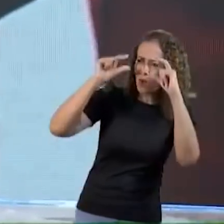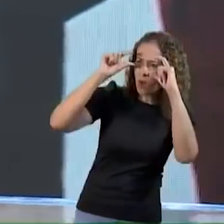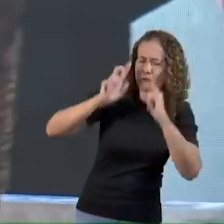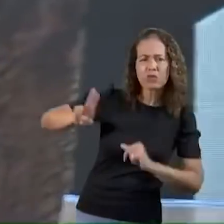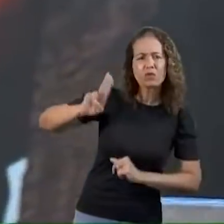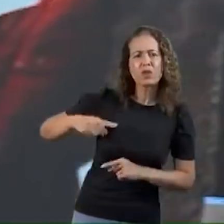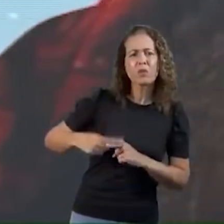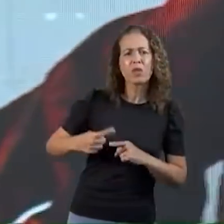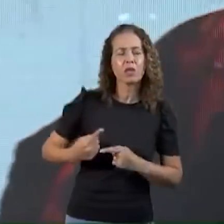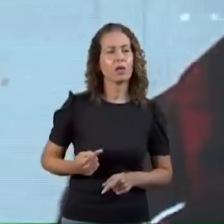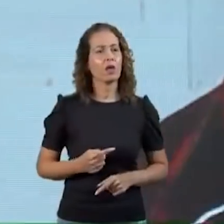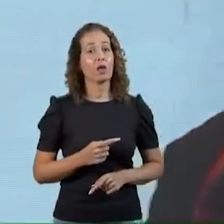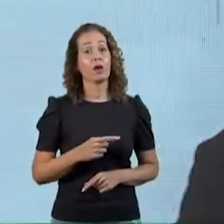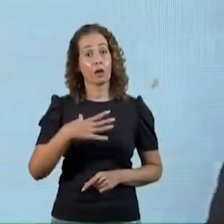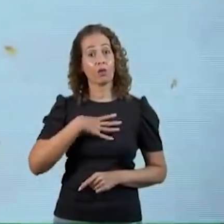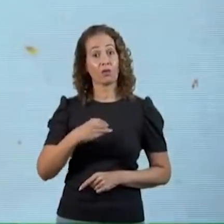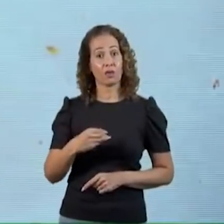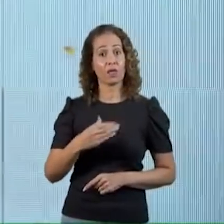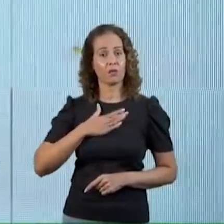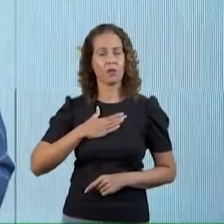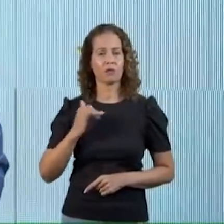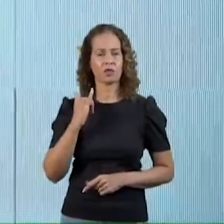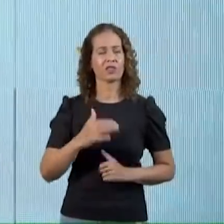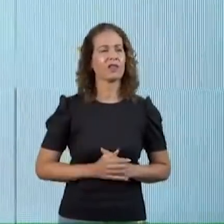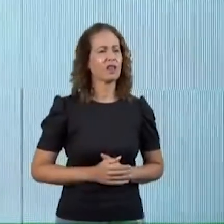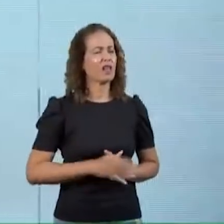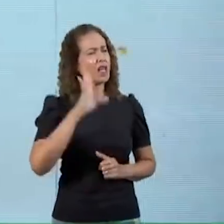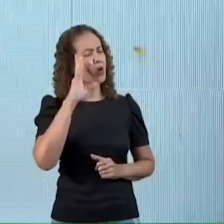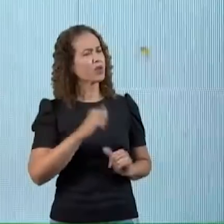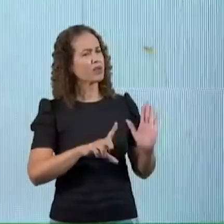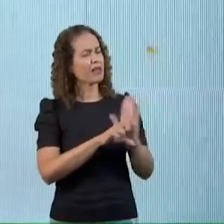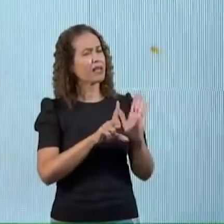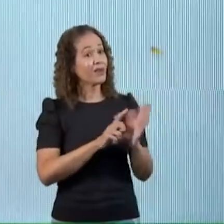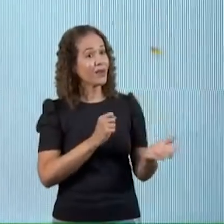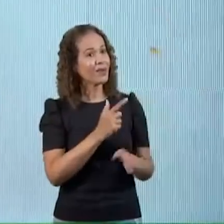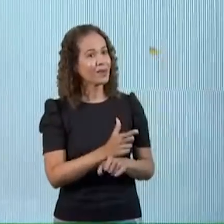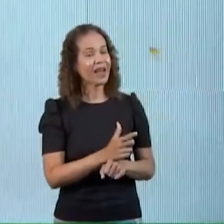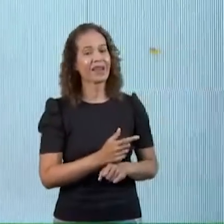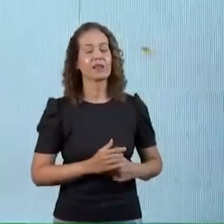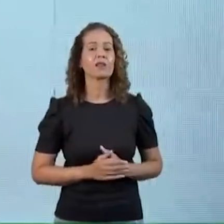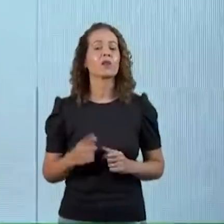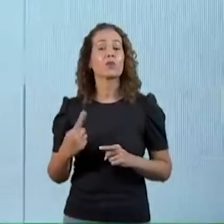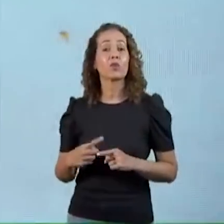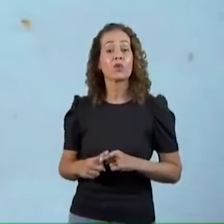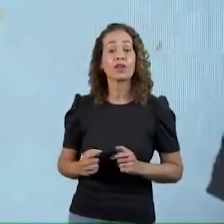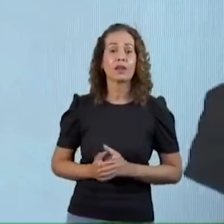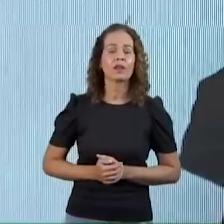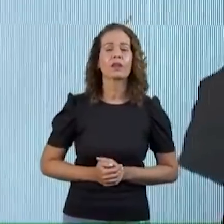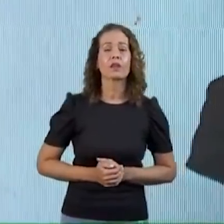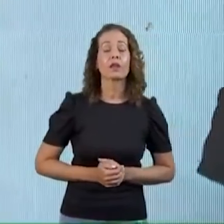pai, acho que é lei, deve ser lei. Vamos comprar um óculos? Aí eu descobri: os homens lê até